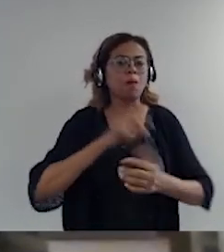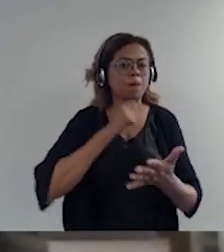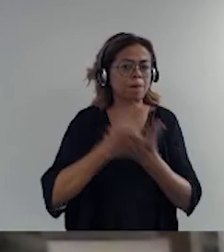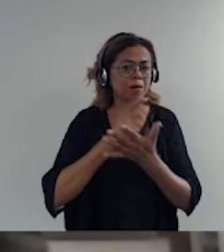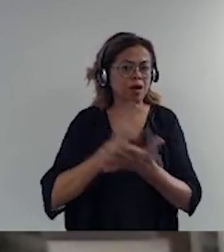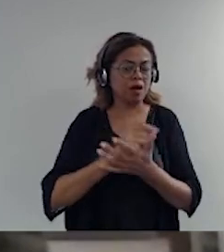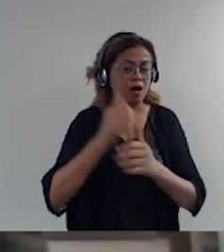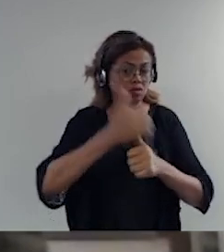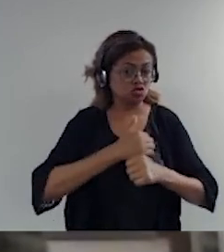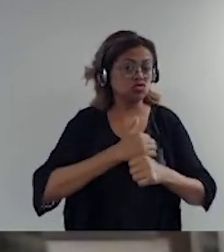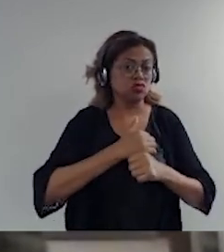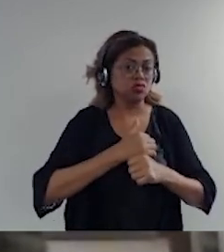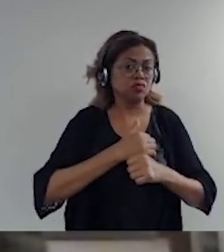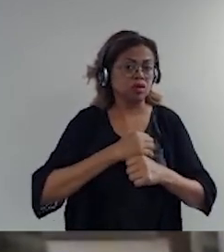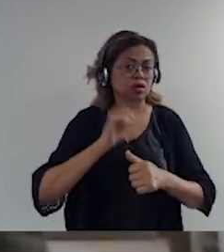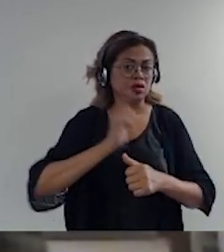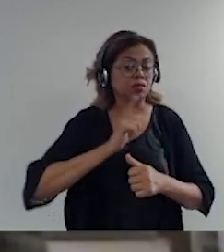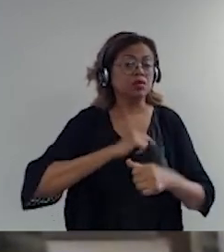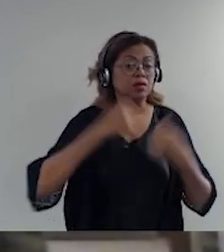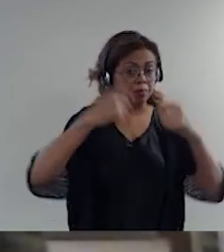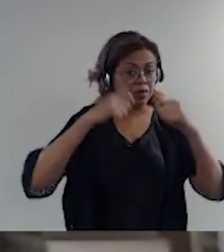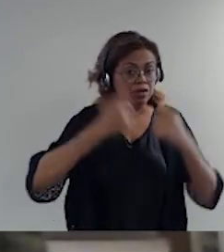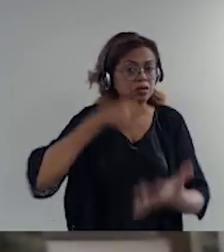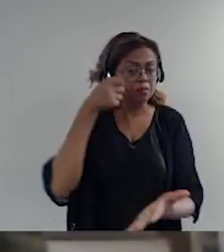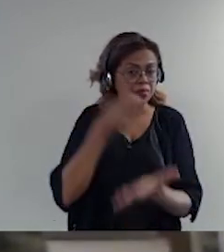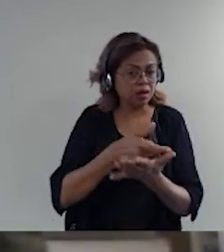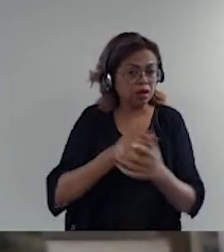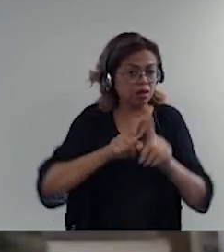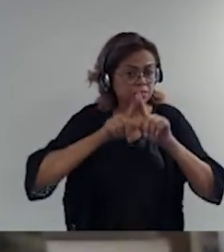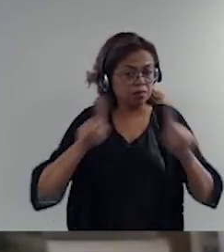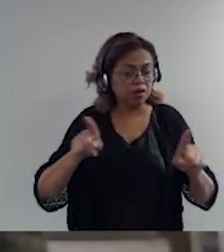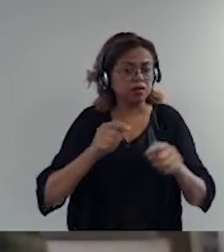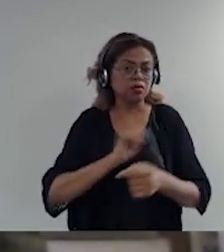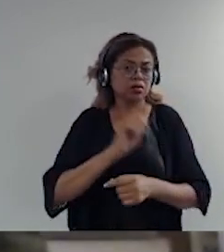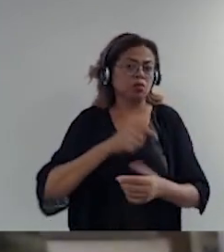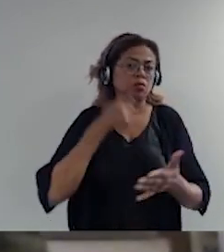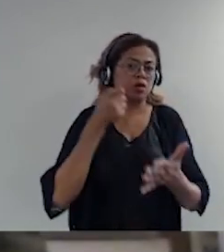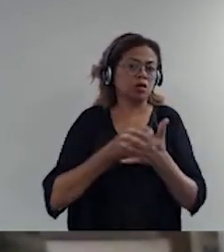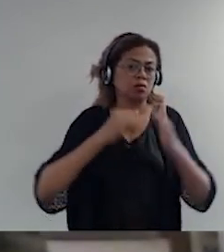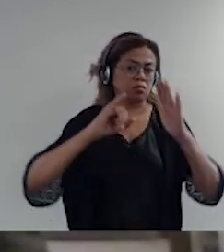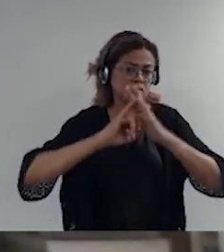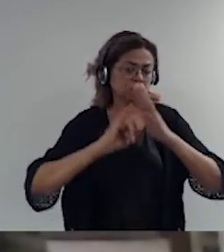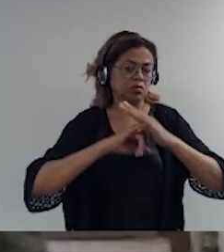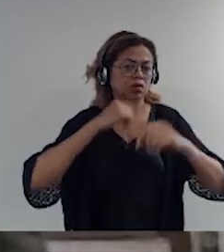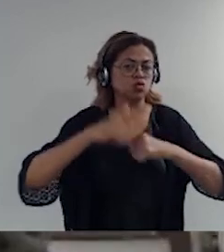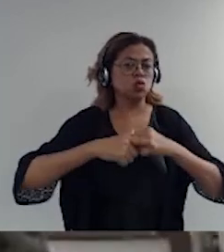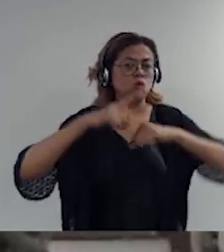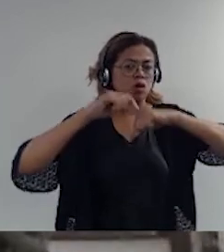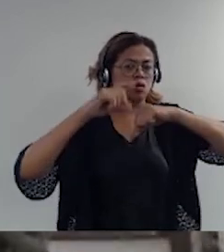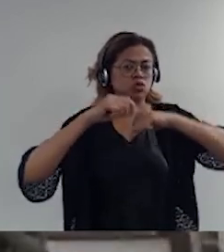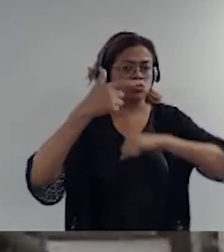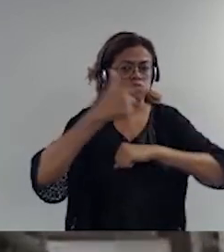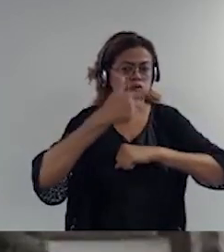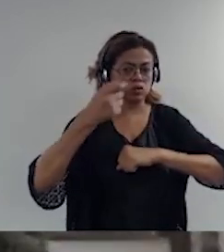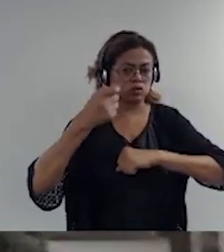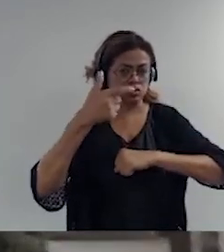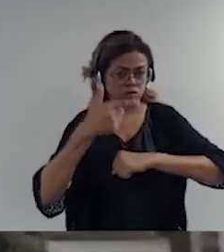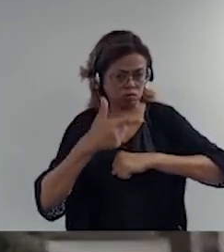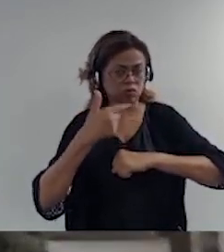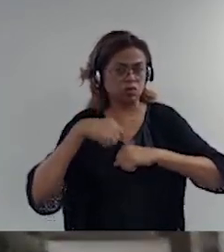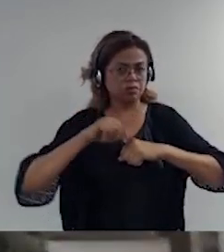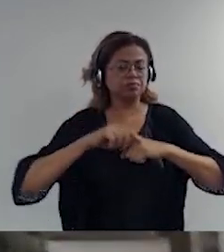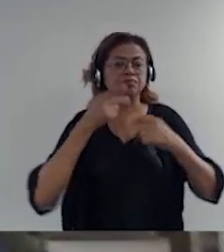do dividendo declarado, dividendo obrigatório declarado, no parágrafo 4º do artigo 202, houve uma celeuma.